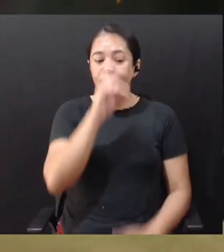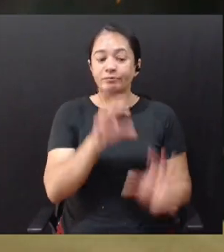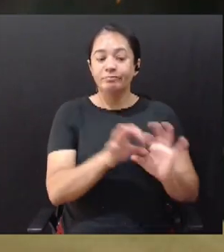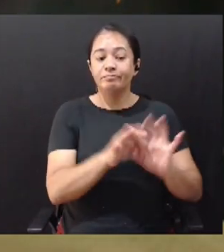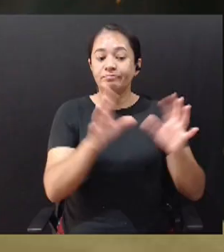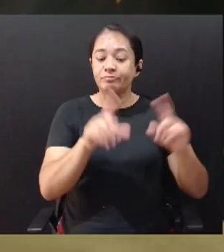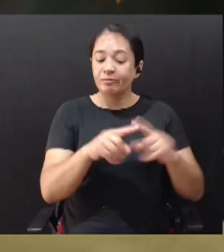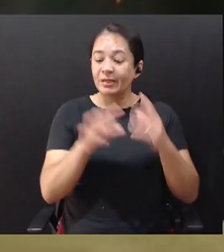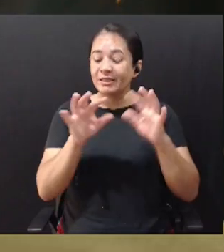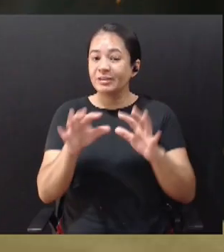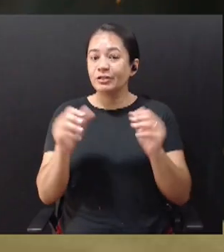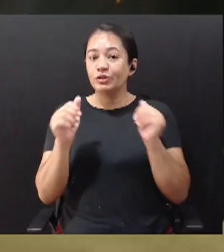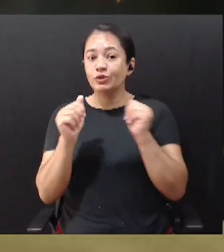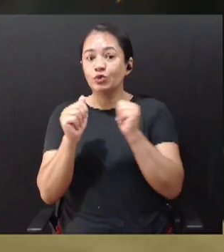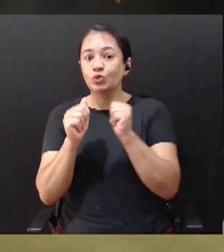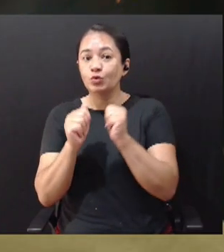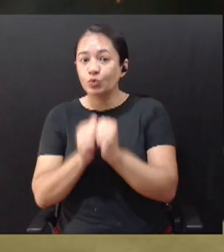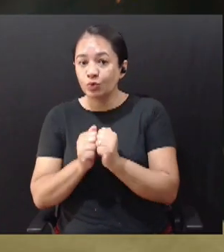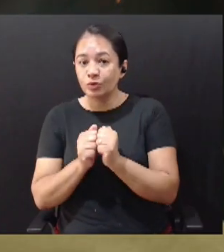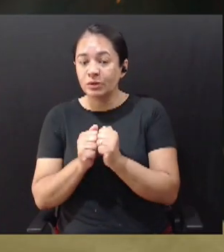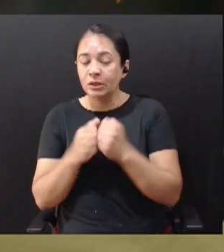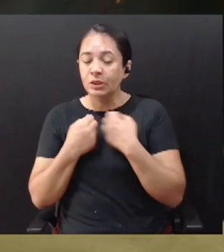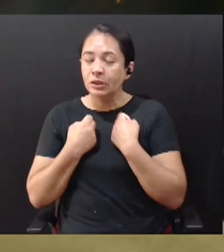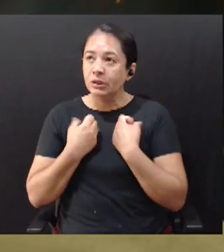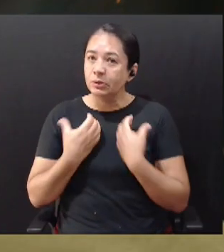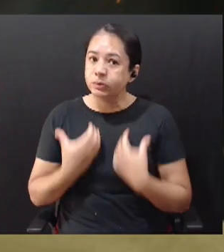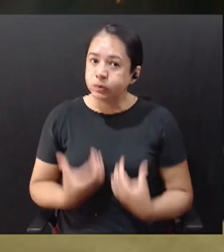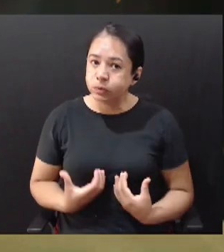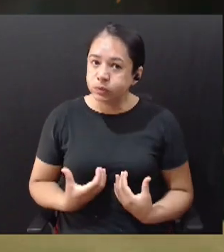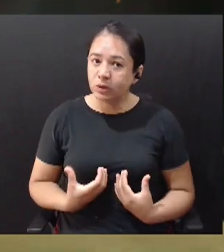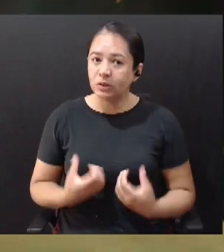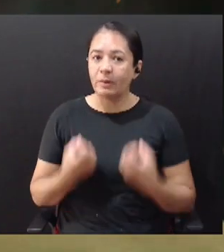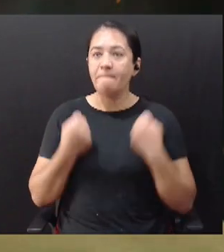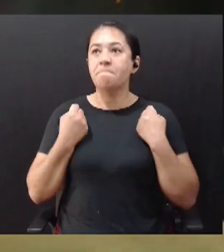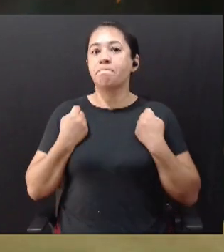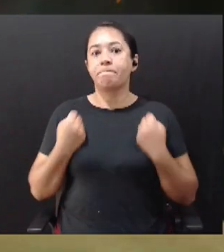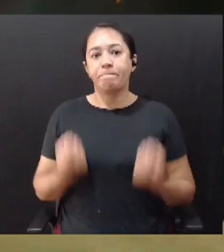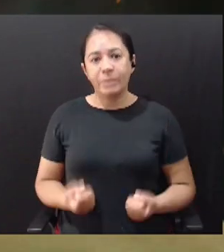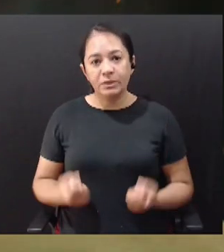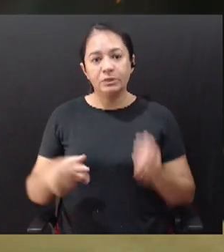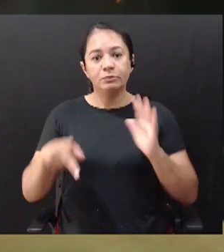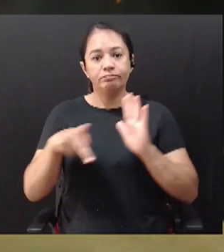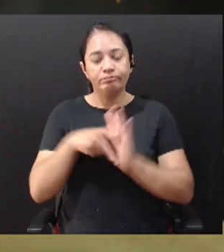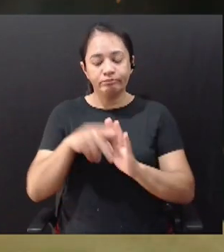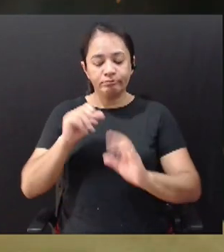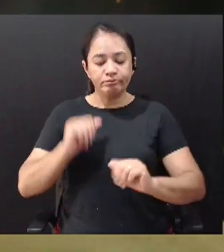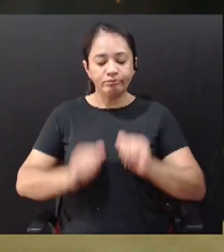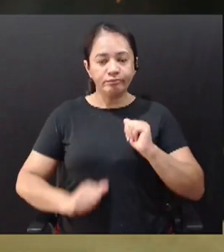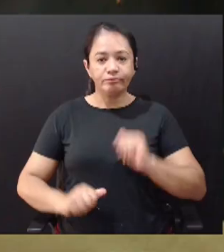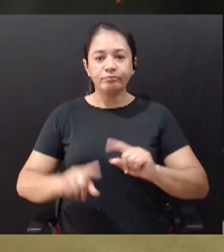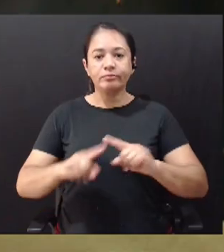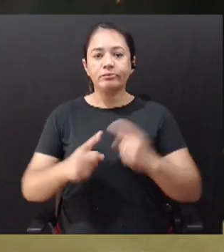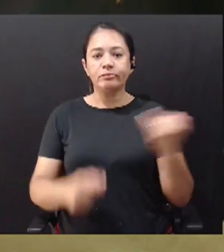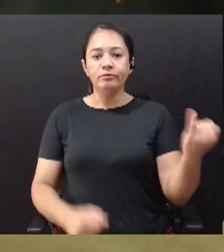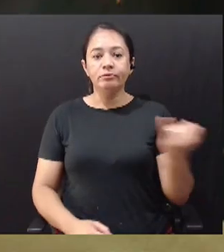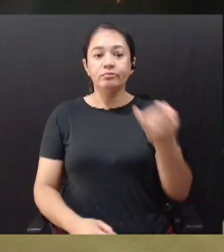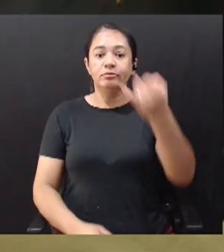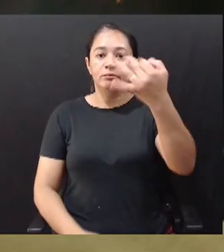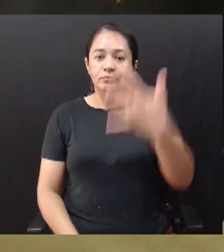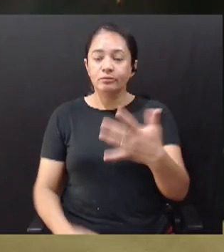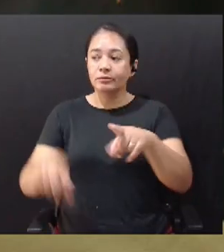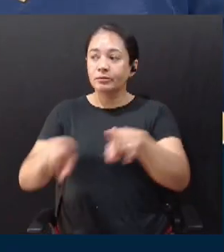junto com um peso, né? Esse peso da ansiedade. E é importante a gente falar também, como a Daniela trouxe, né,